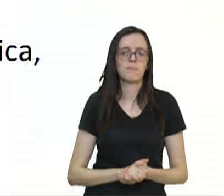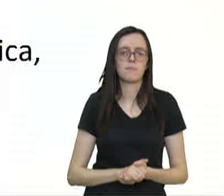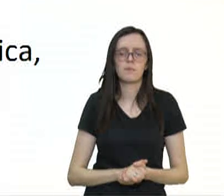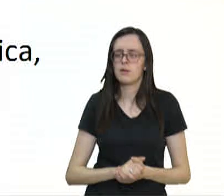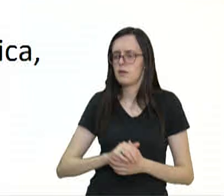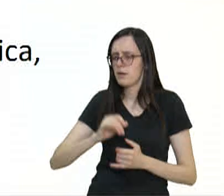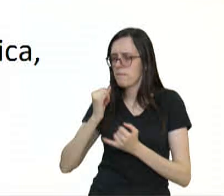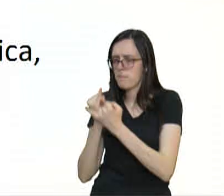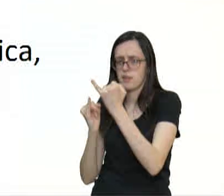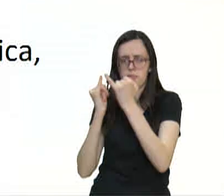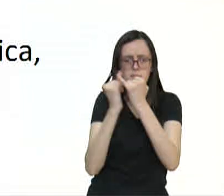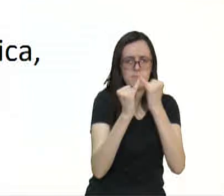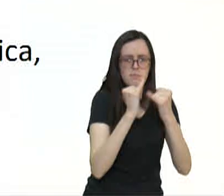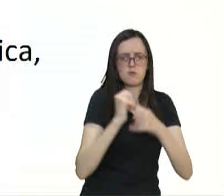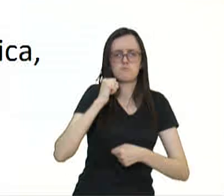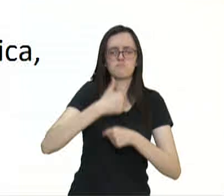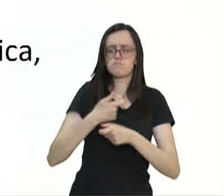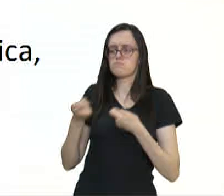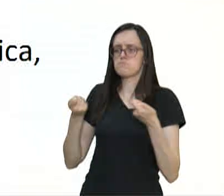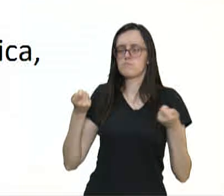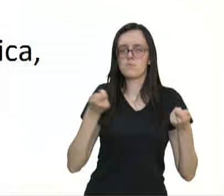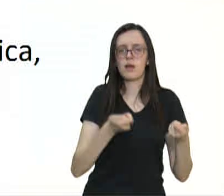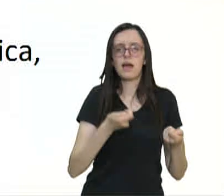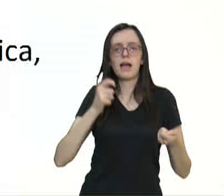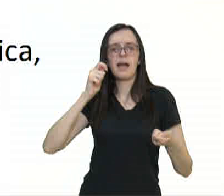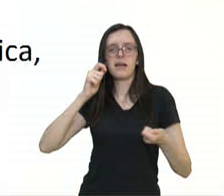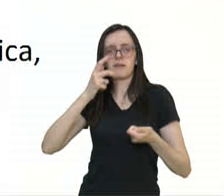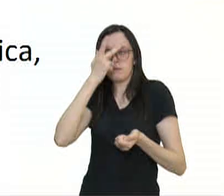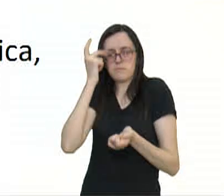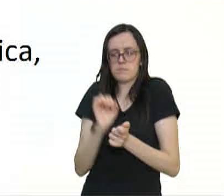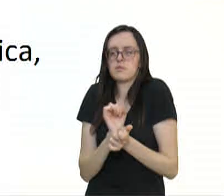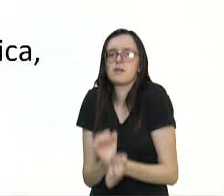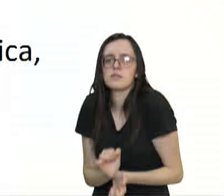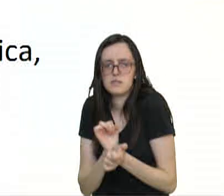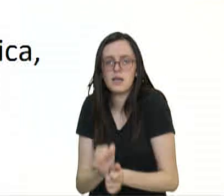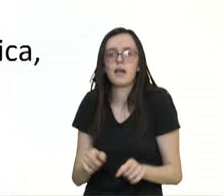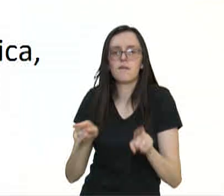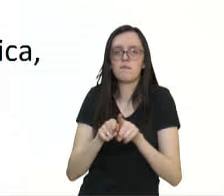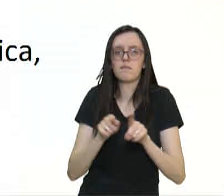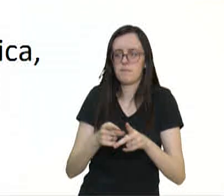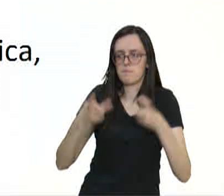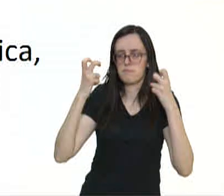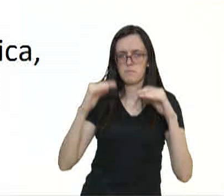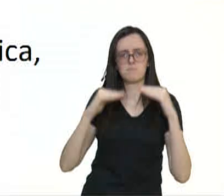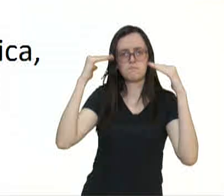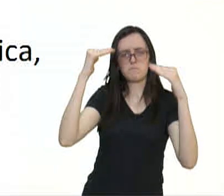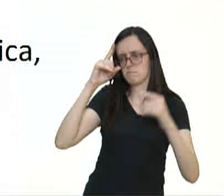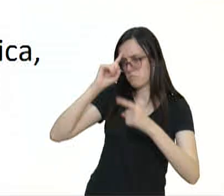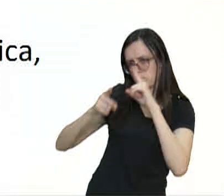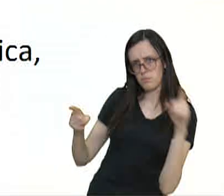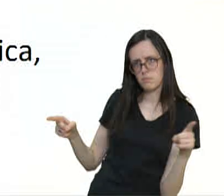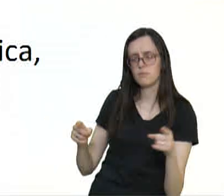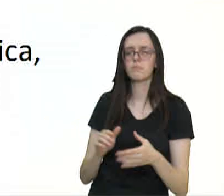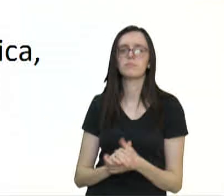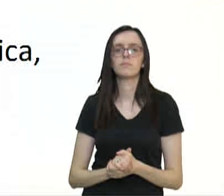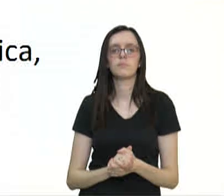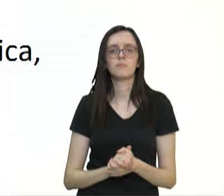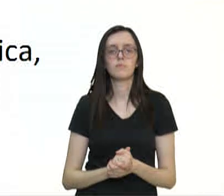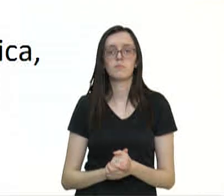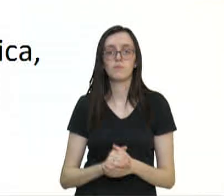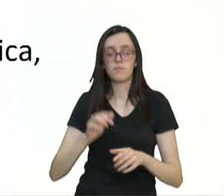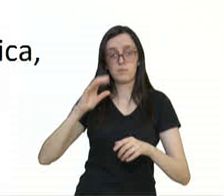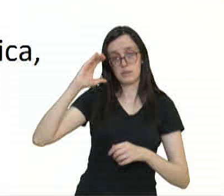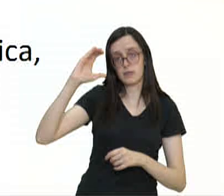entre senhores e escravos contribuiu para explicar a atenção que a classe dominante confere aos pobres. Letra C, o Brasil